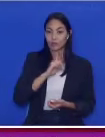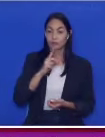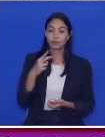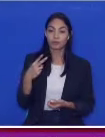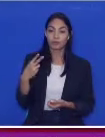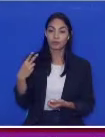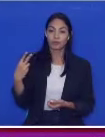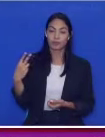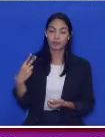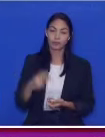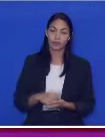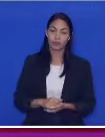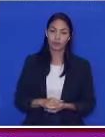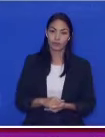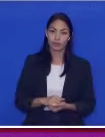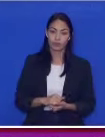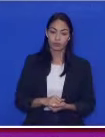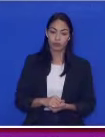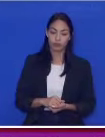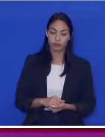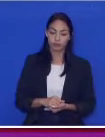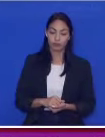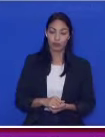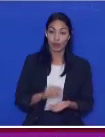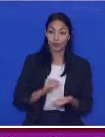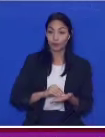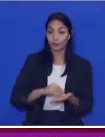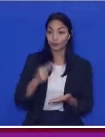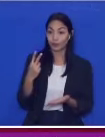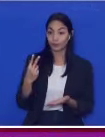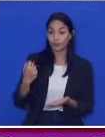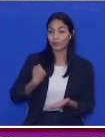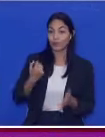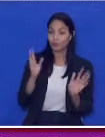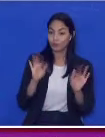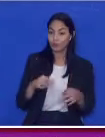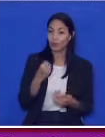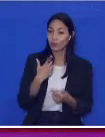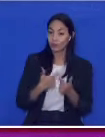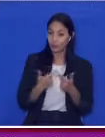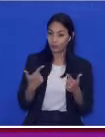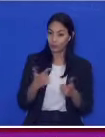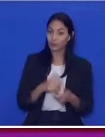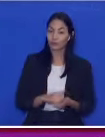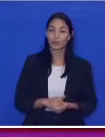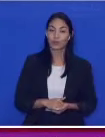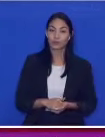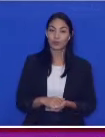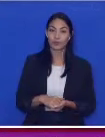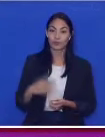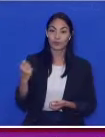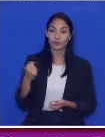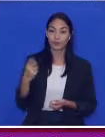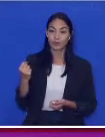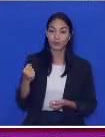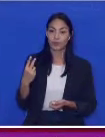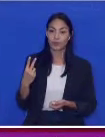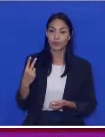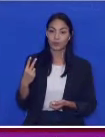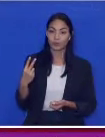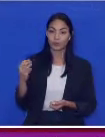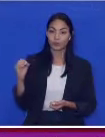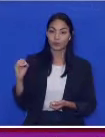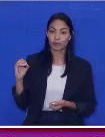22. Amarela 22. Faltam dois números. Boa sorte para você. Bola branca, número